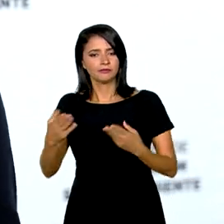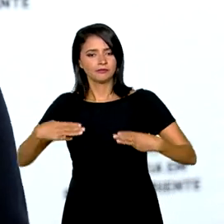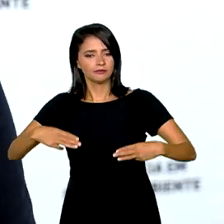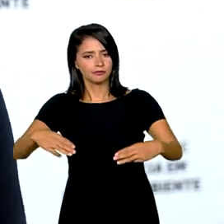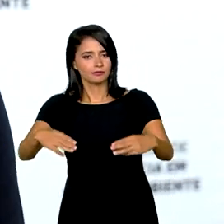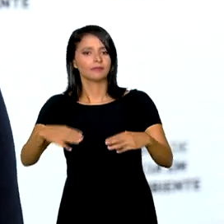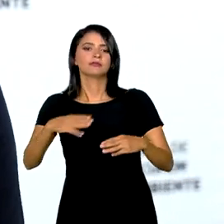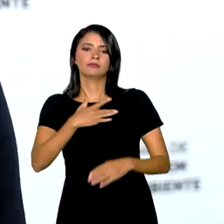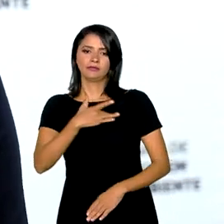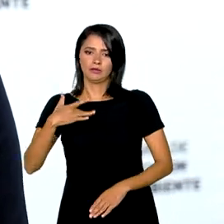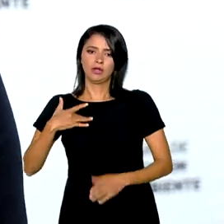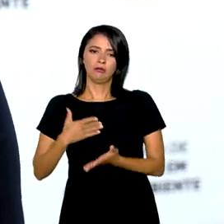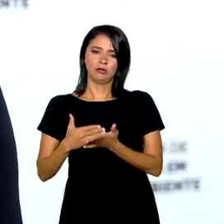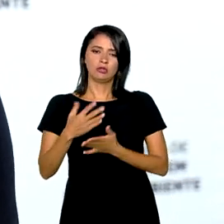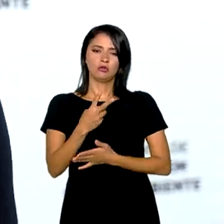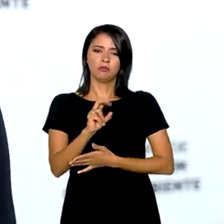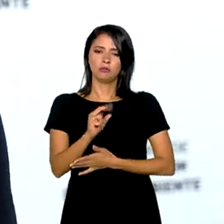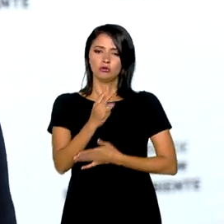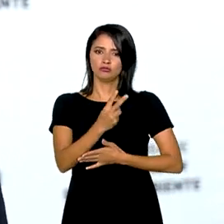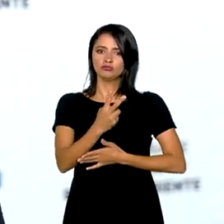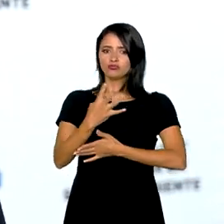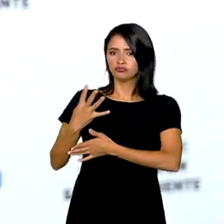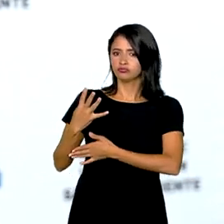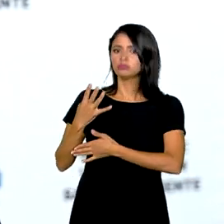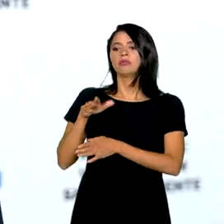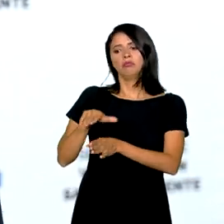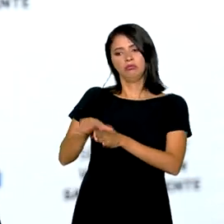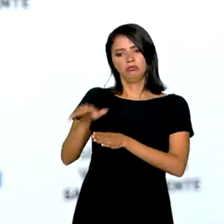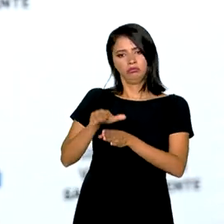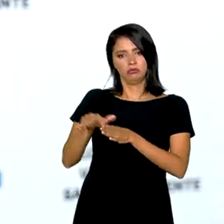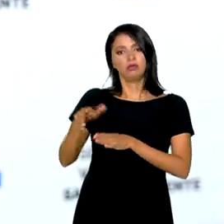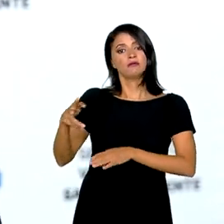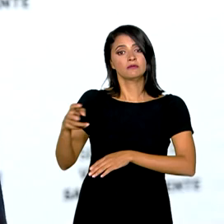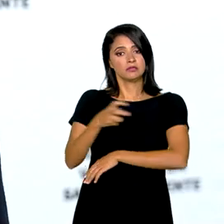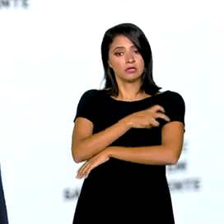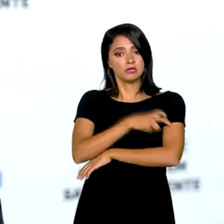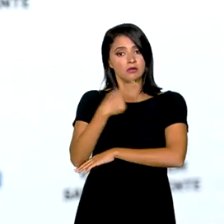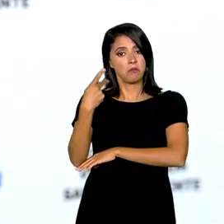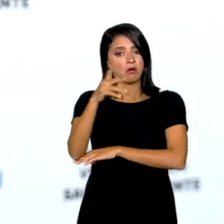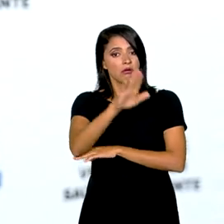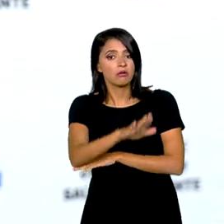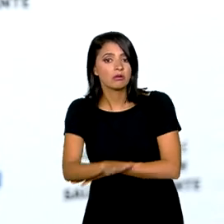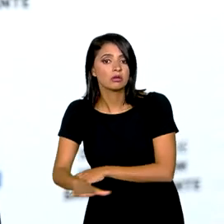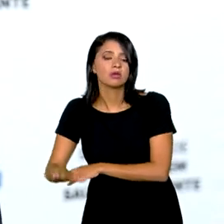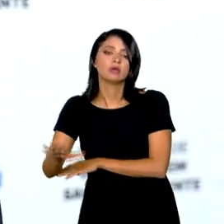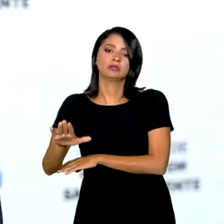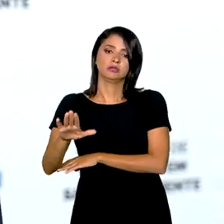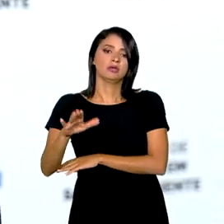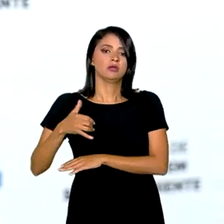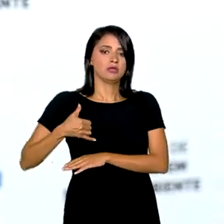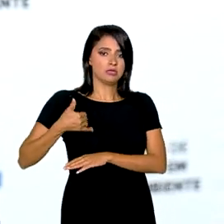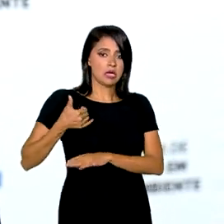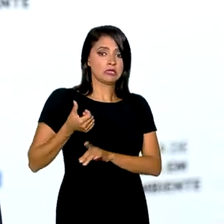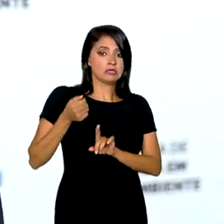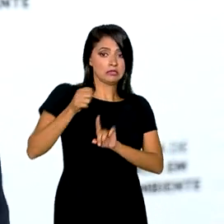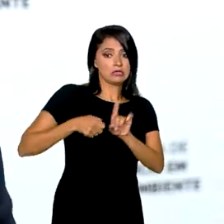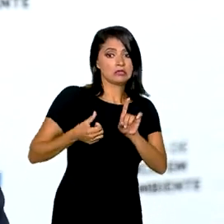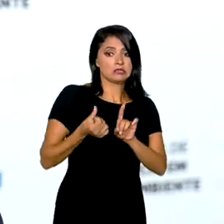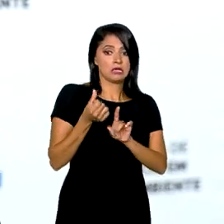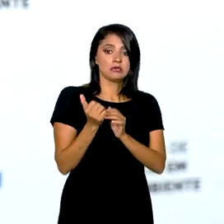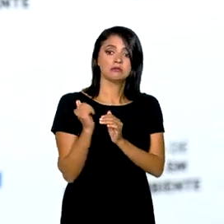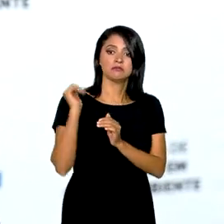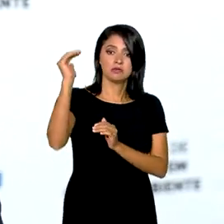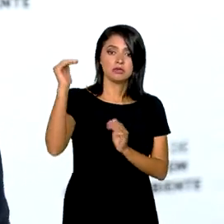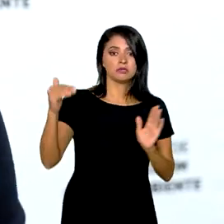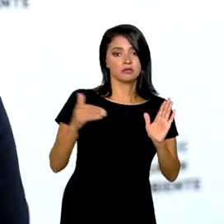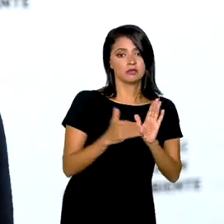partir de 2024, recomendou a vacinação para crianças acima de 6 meses